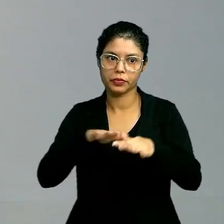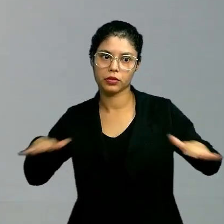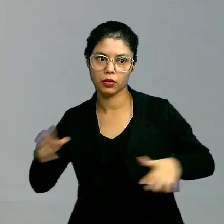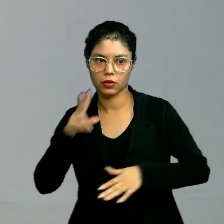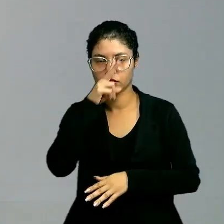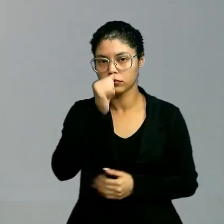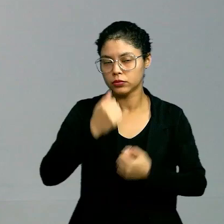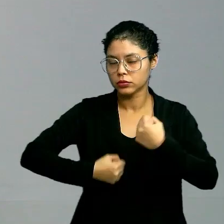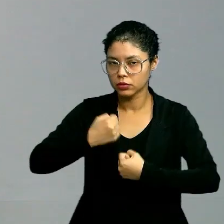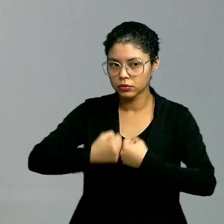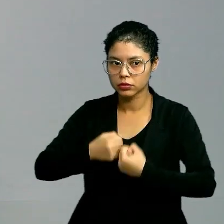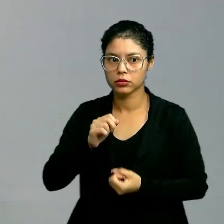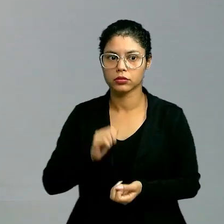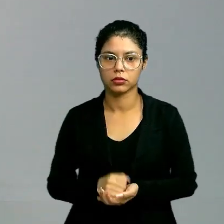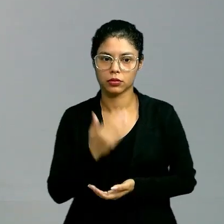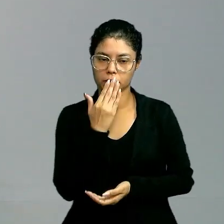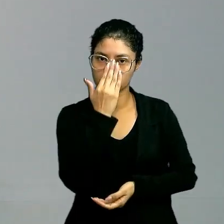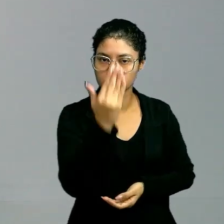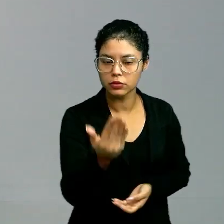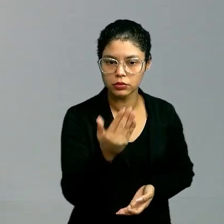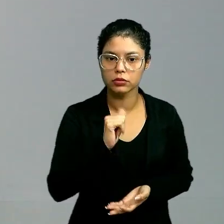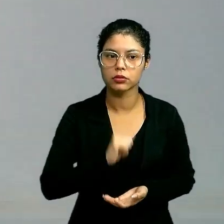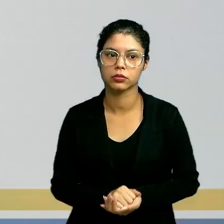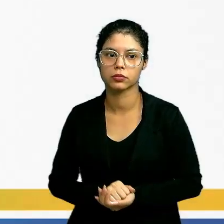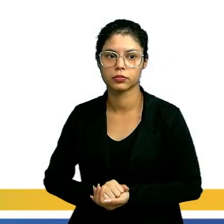uma força de atrito que impulsiona você para frente.